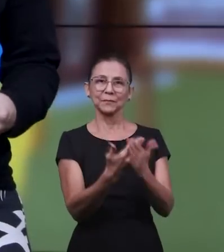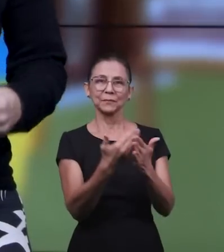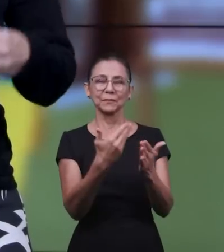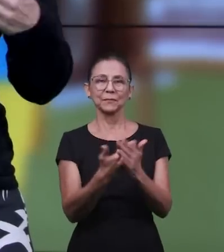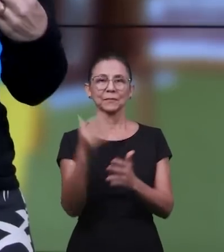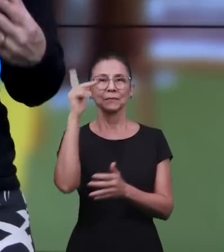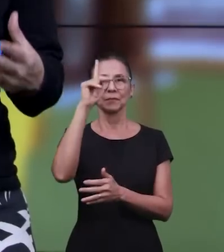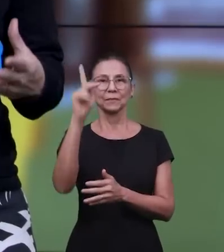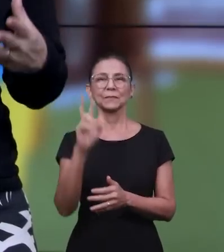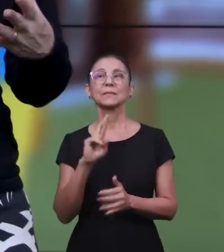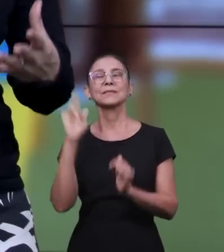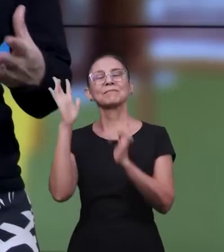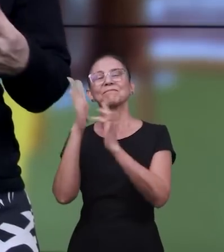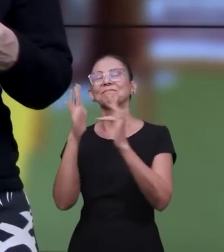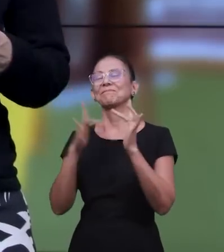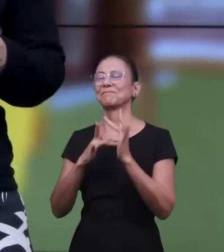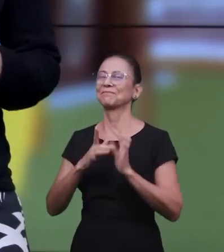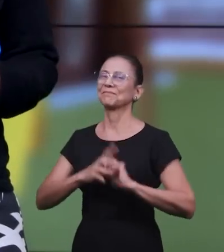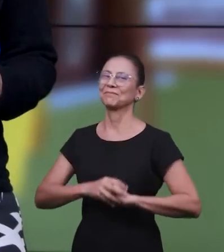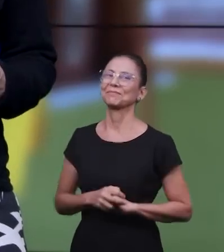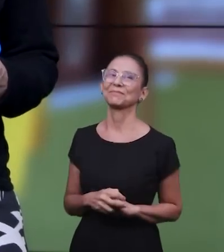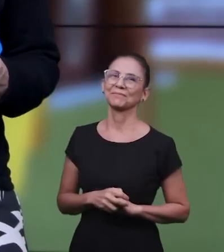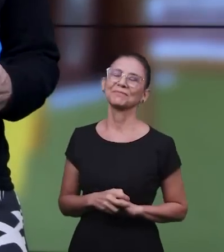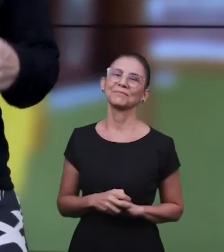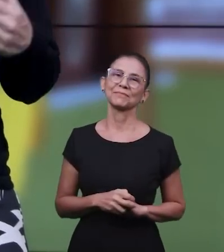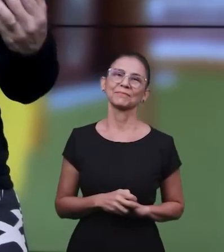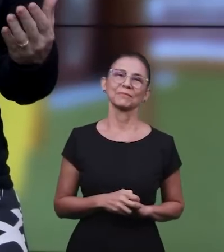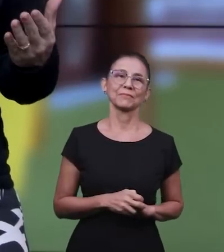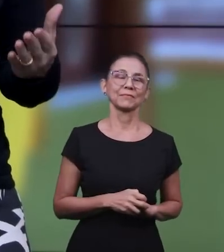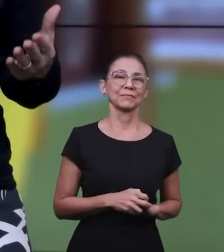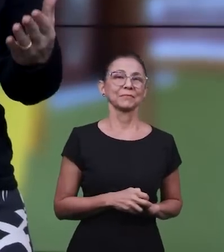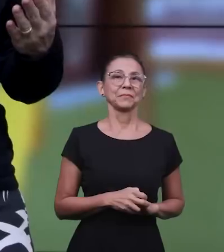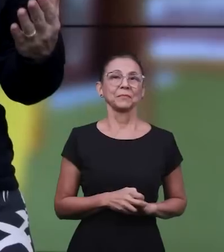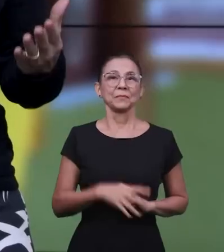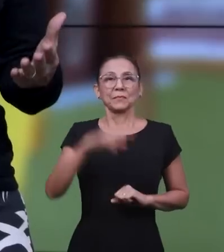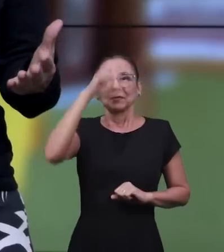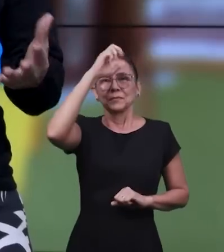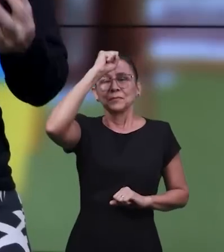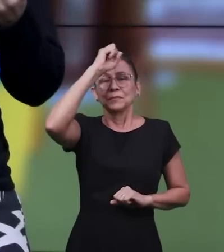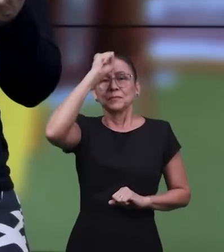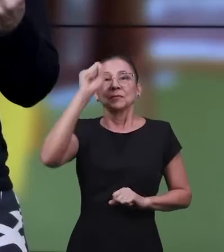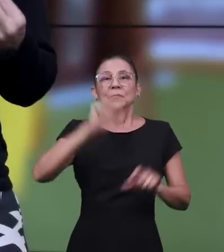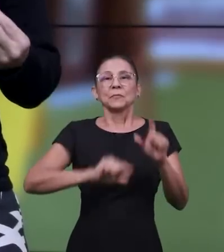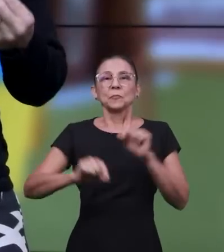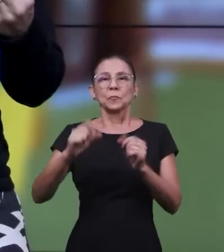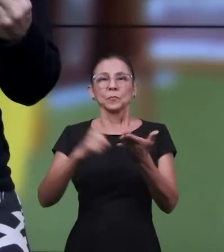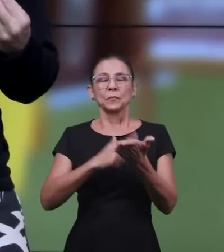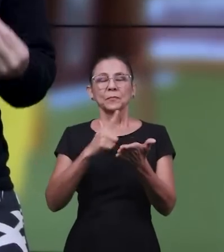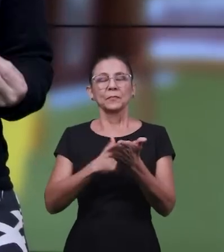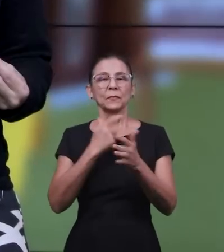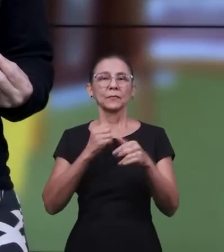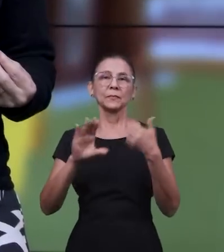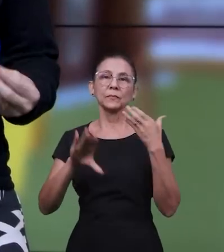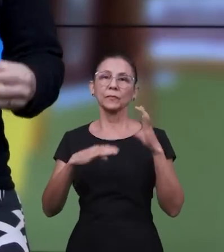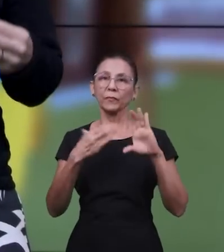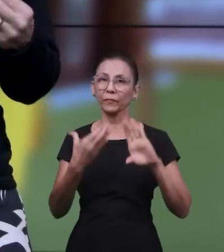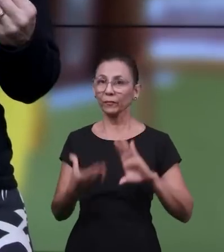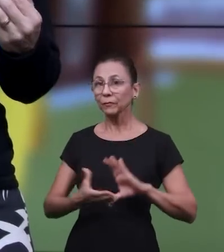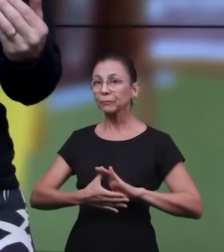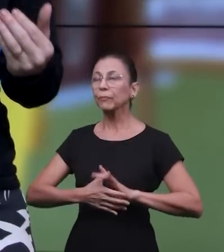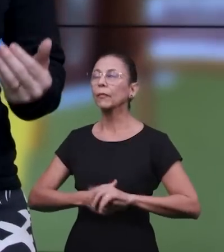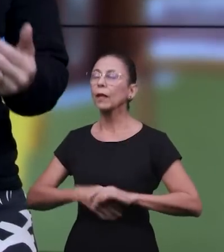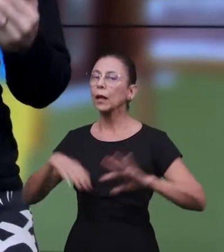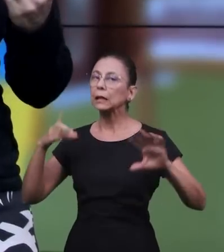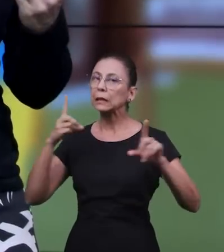desta aula com a paz do Senhor Jesus. Nós estamos aprendendo sobre o livro de Cantares.